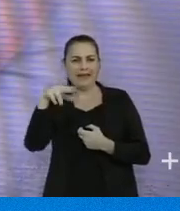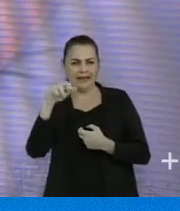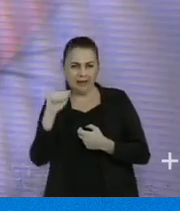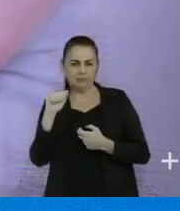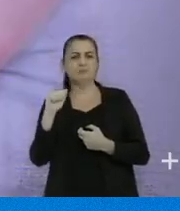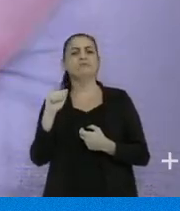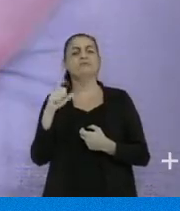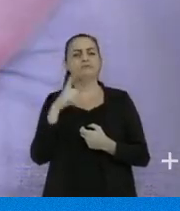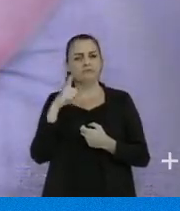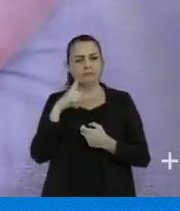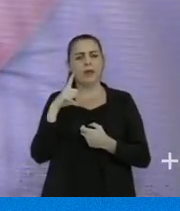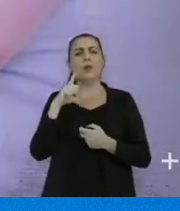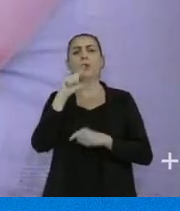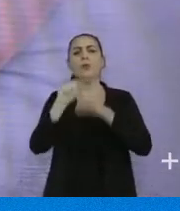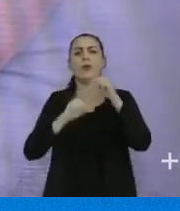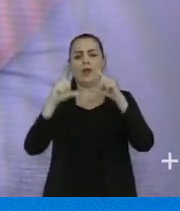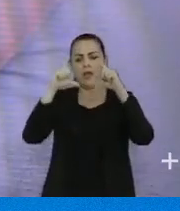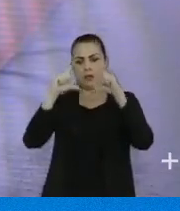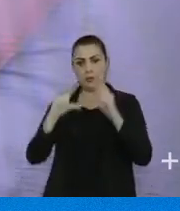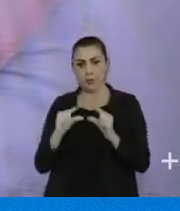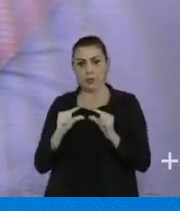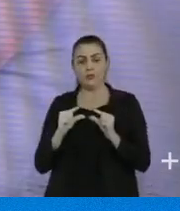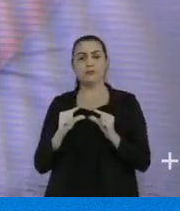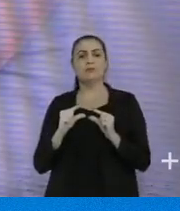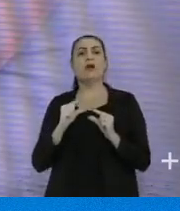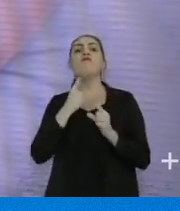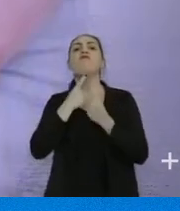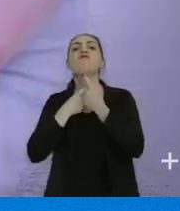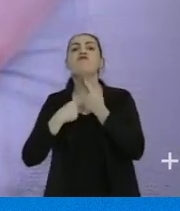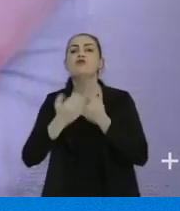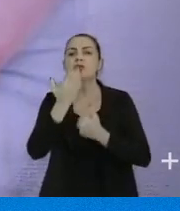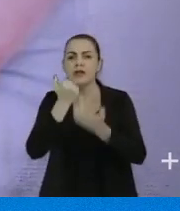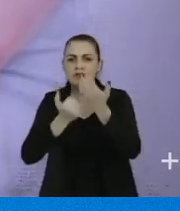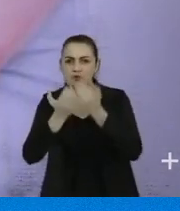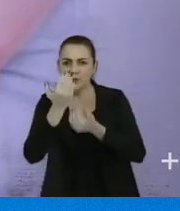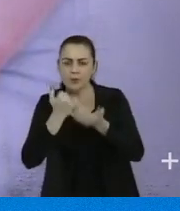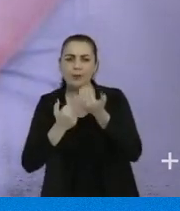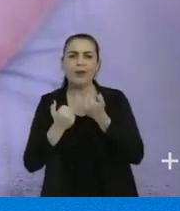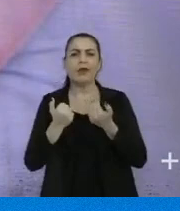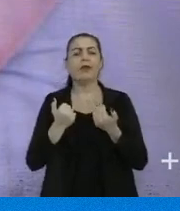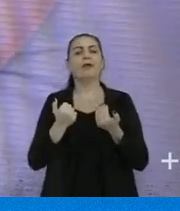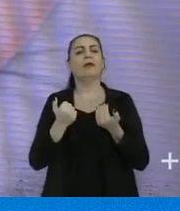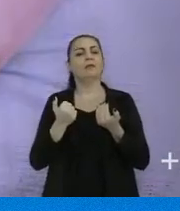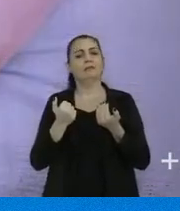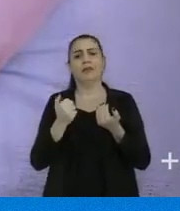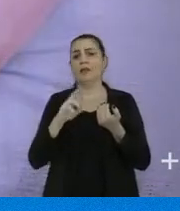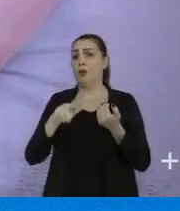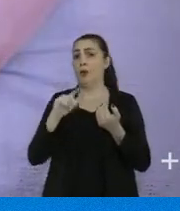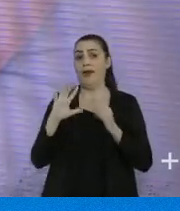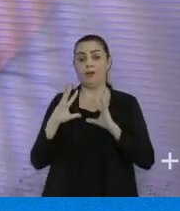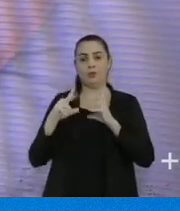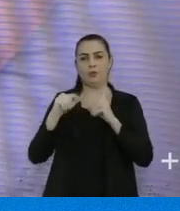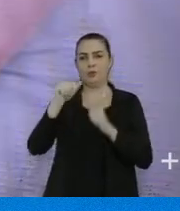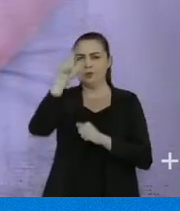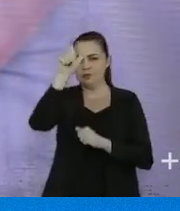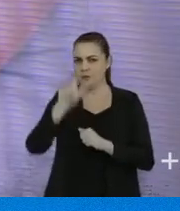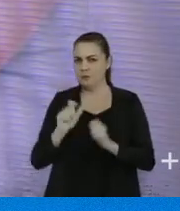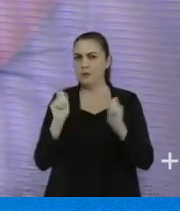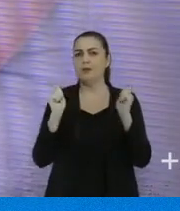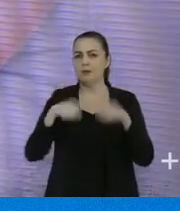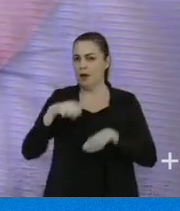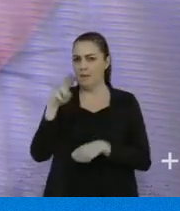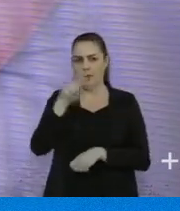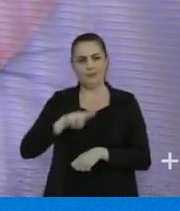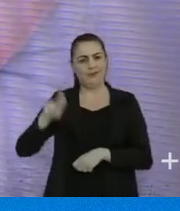central, reduzindo a fome. Nem todo mundo pode usar, porque pode ter repercussão cardiovascular, então tem que ser individualizado.